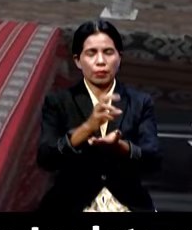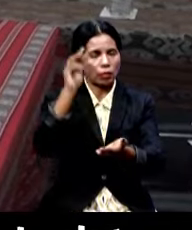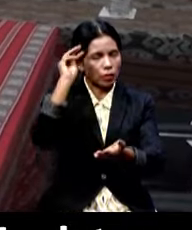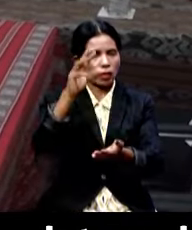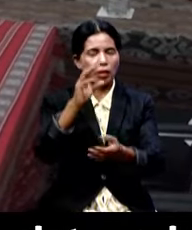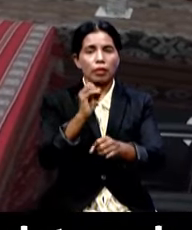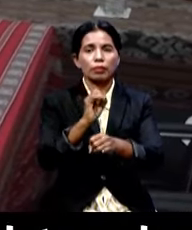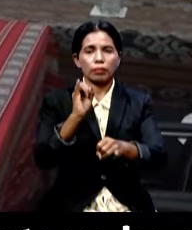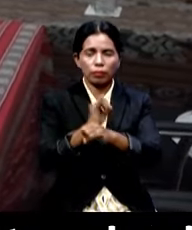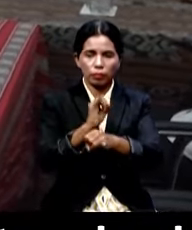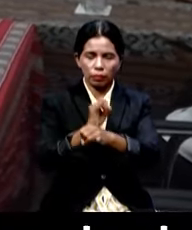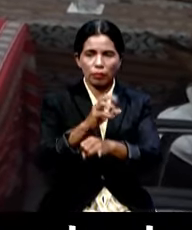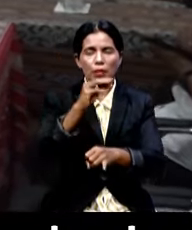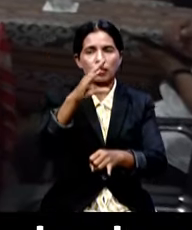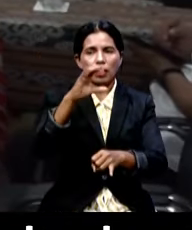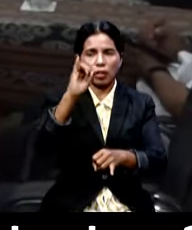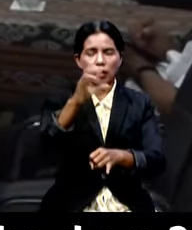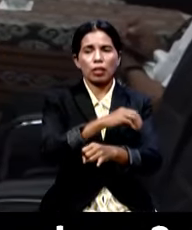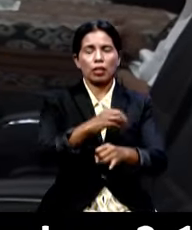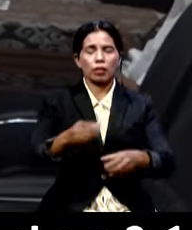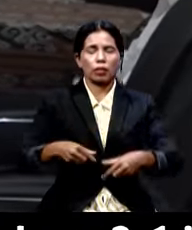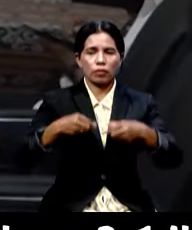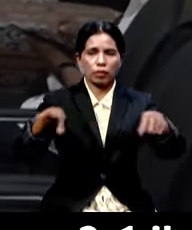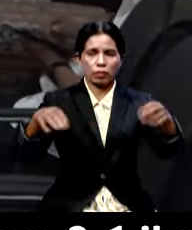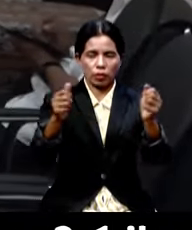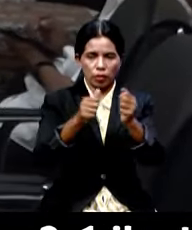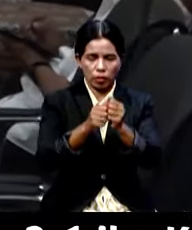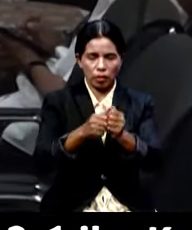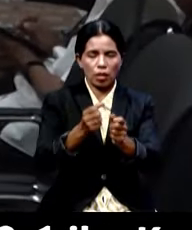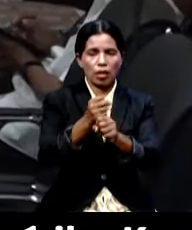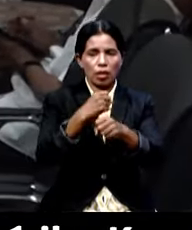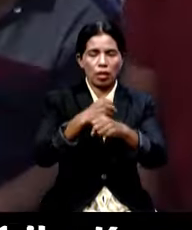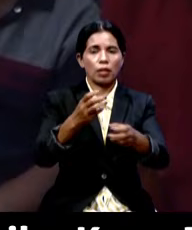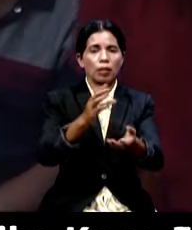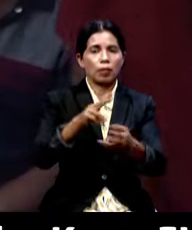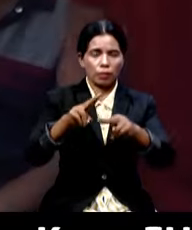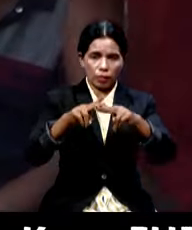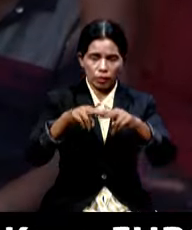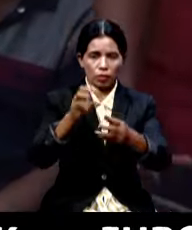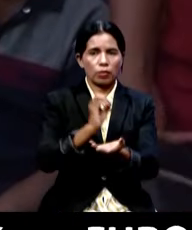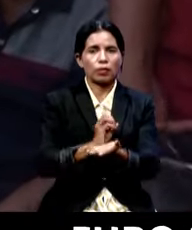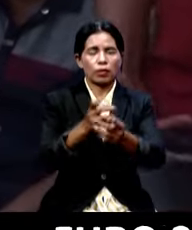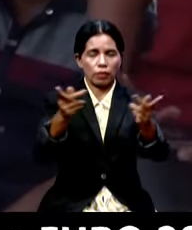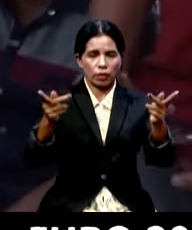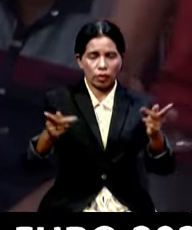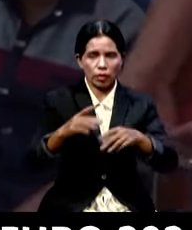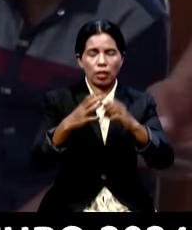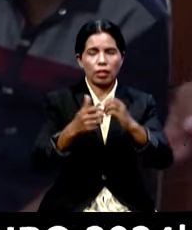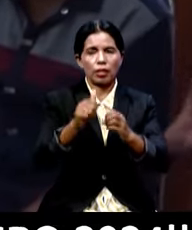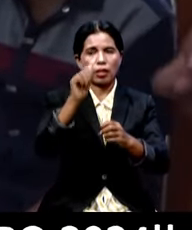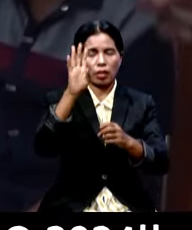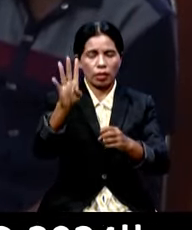mútuo com o PT Garam Indonésia, onde faz assistência técnica para o Centro de Produção Máximo em Raiwa. Rai nebe komunidade aldea Hat, Hanesan